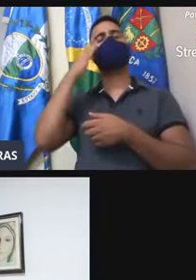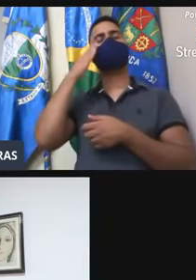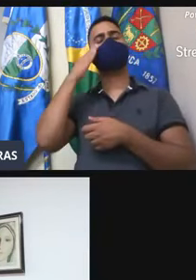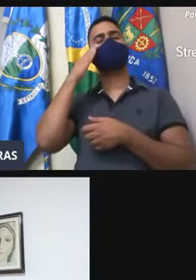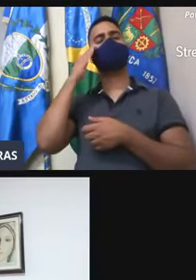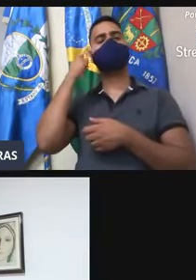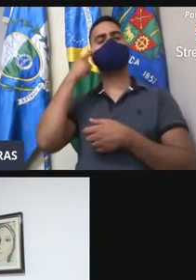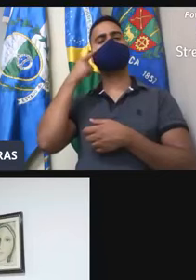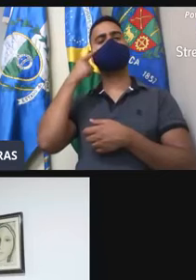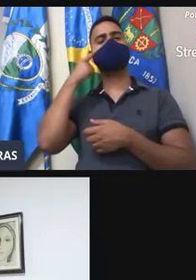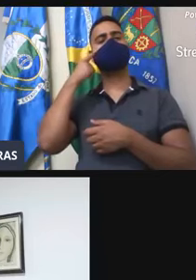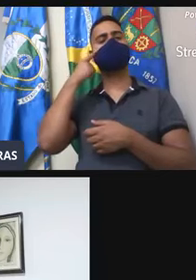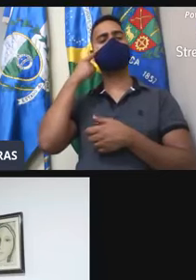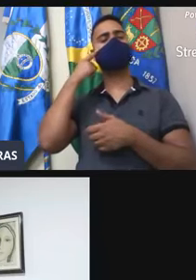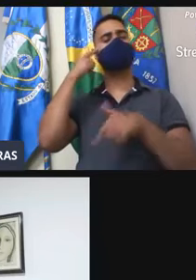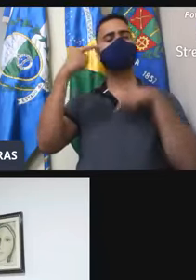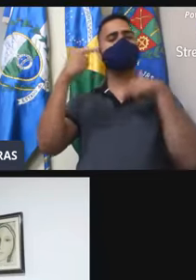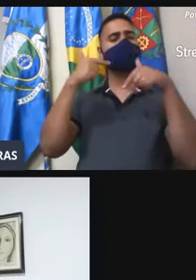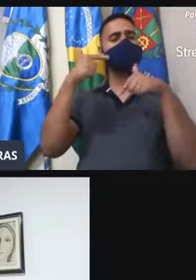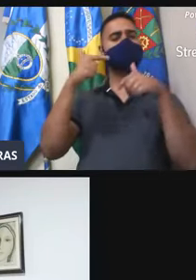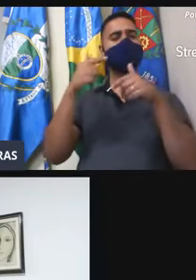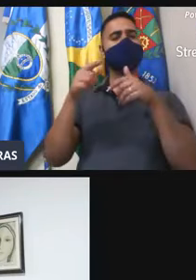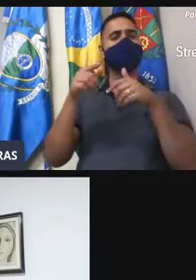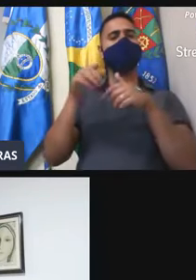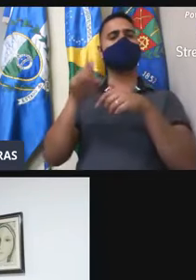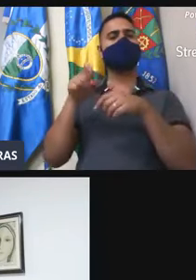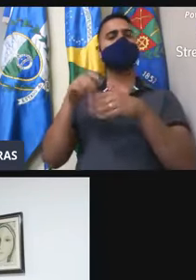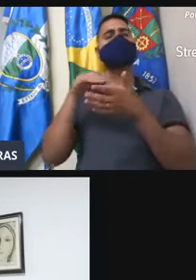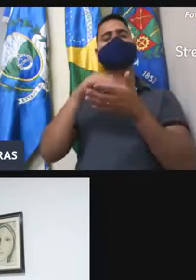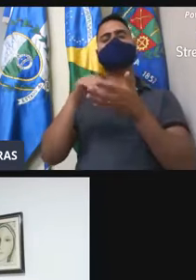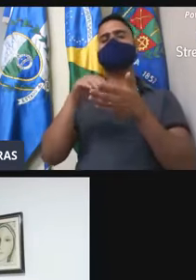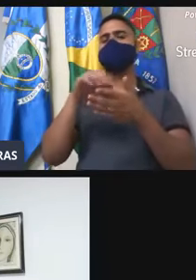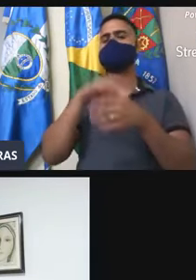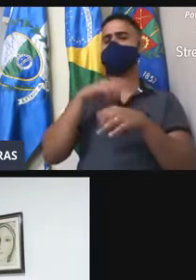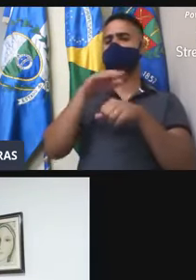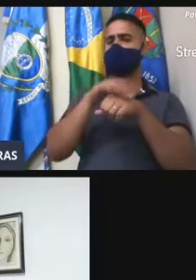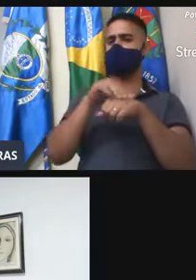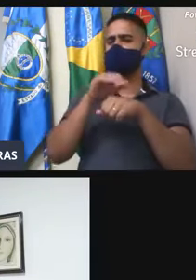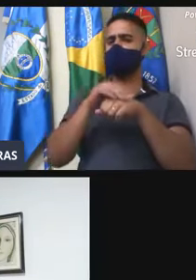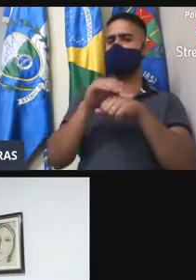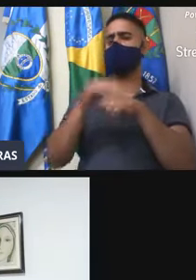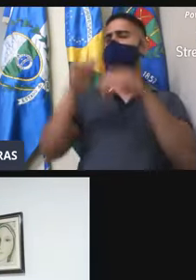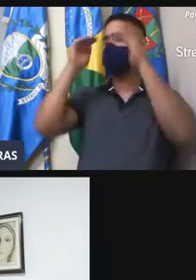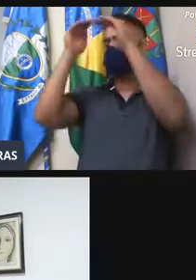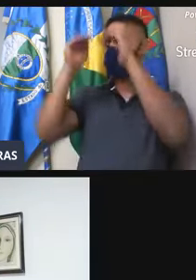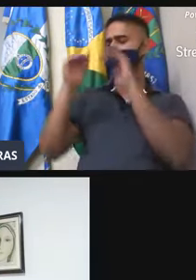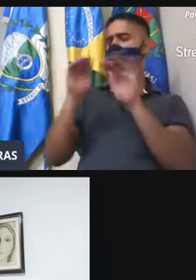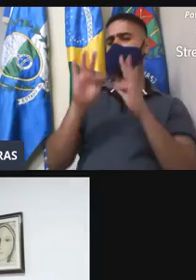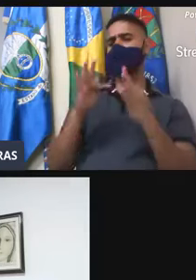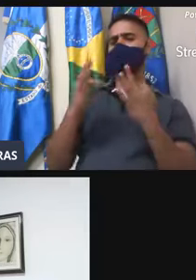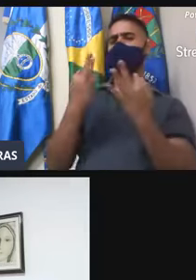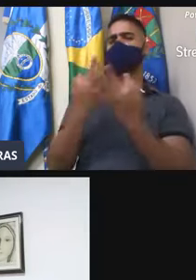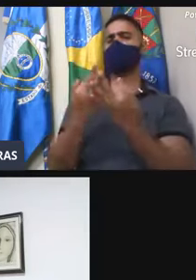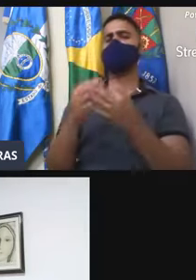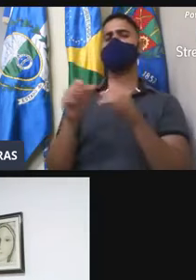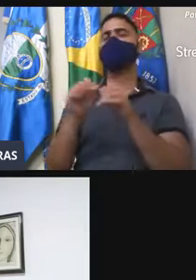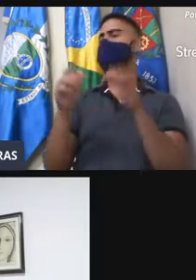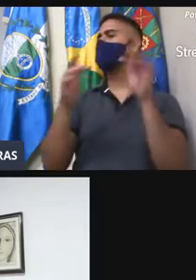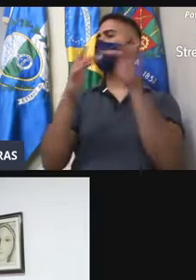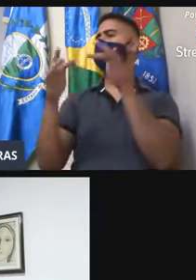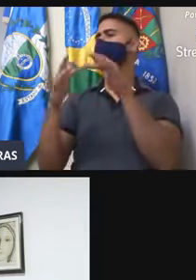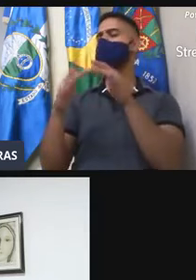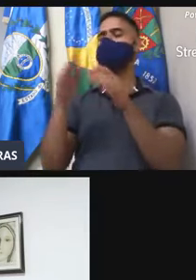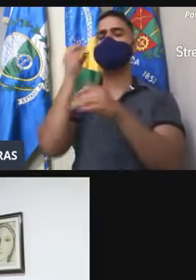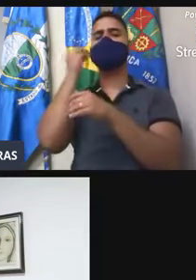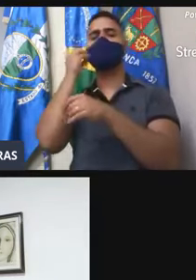esforço da ex-secretária, muito carinho e muito respeito a essas famílias, ela fazia esses contatos,